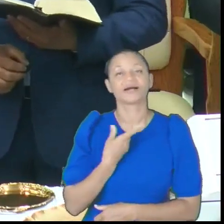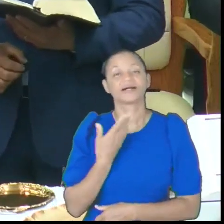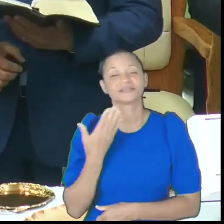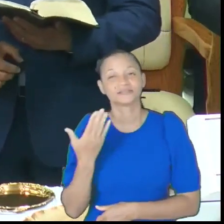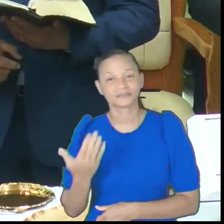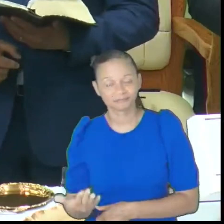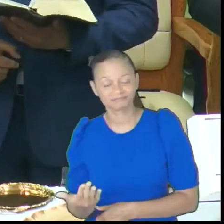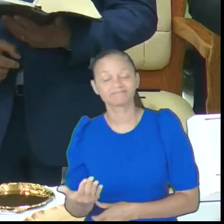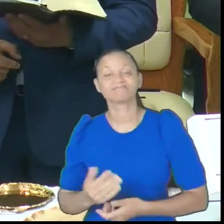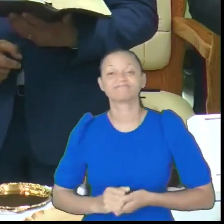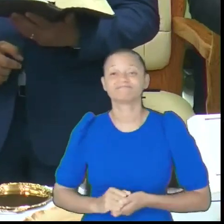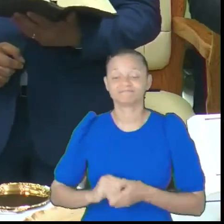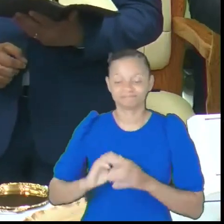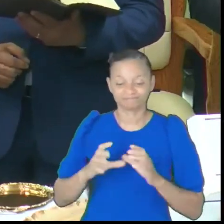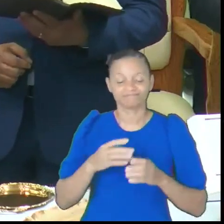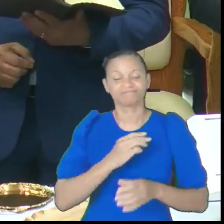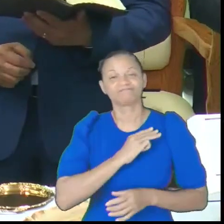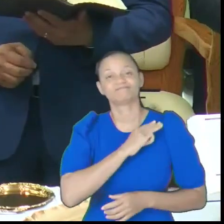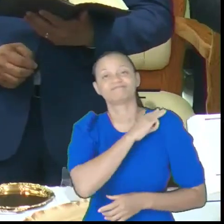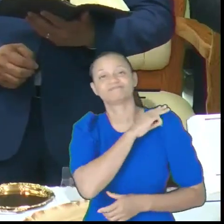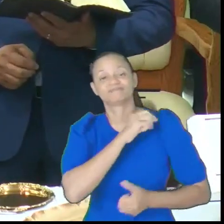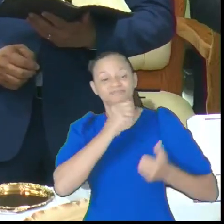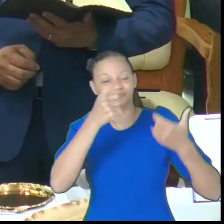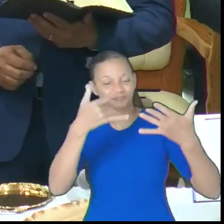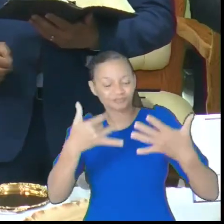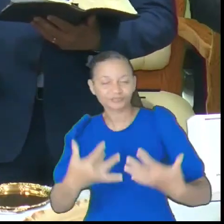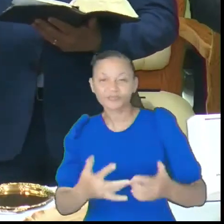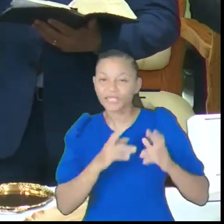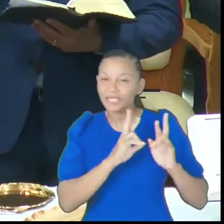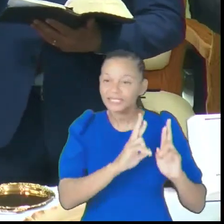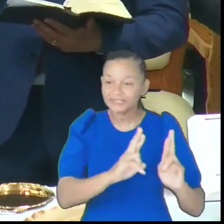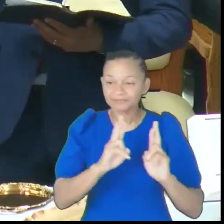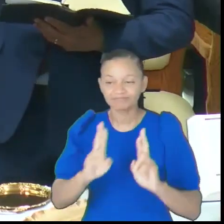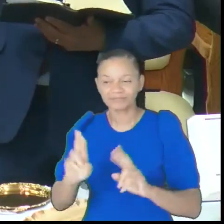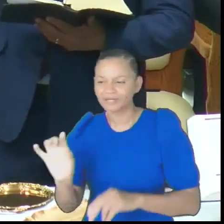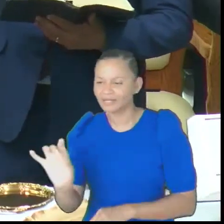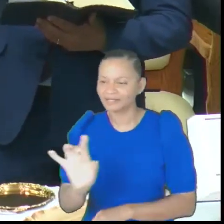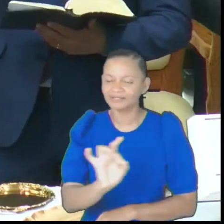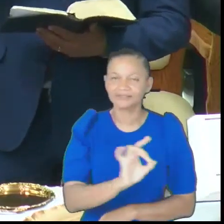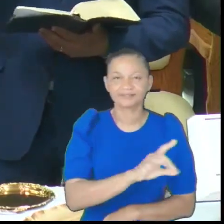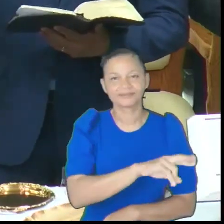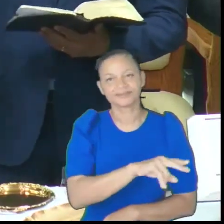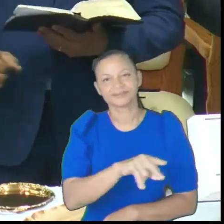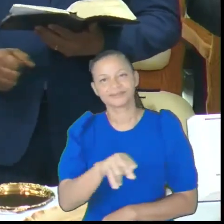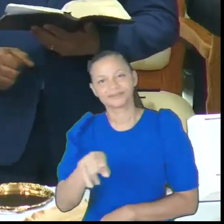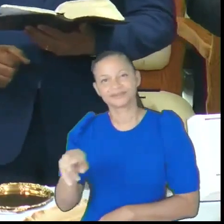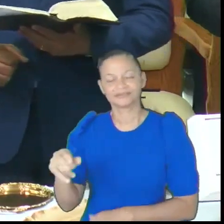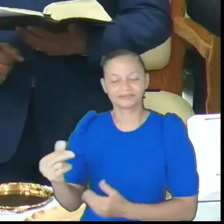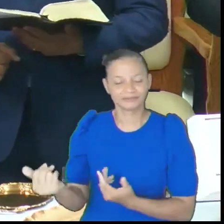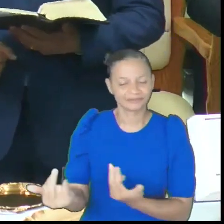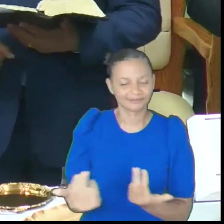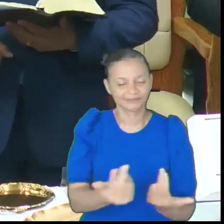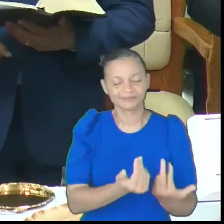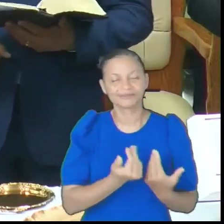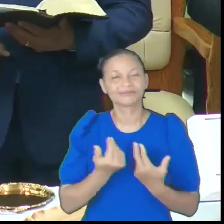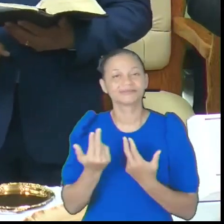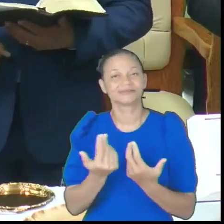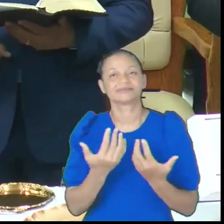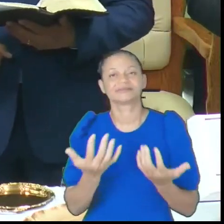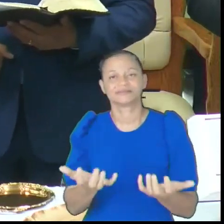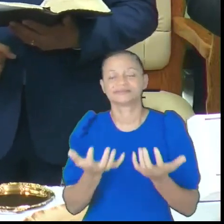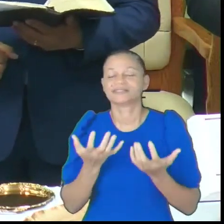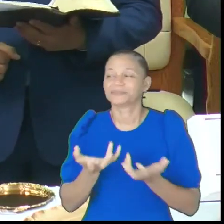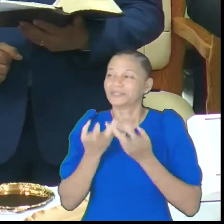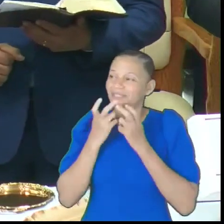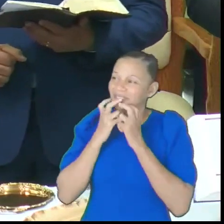minha retaguarda e dizer do respeito que eu tenho a todos os meus irmãos, e na mesma toada eu quero rogar